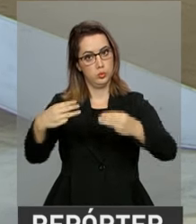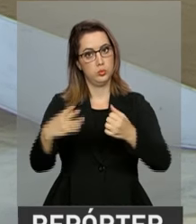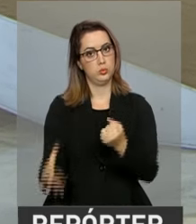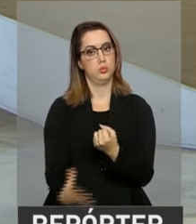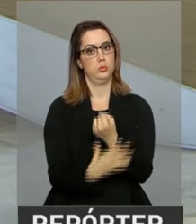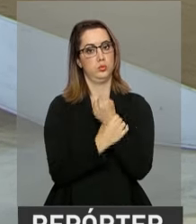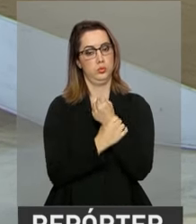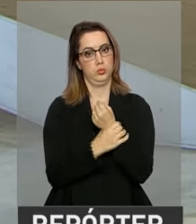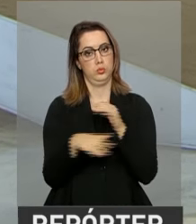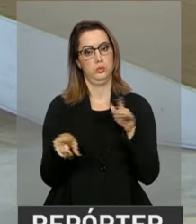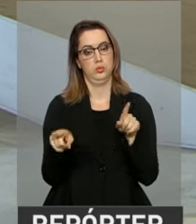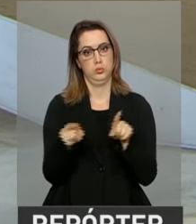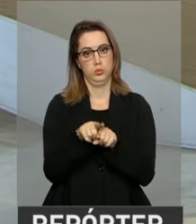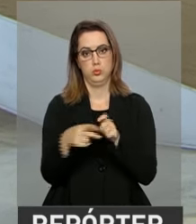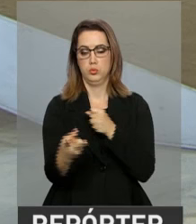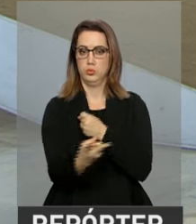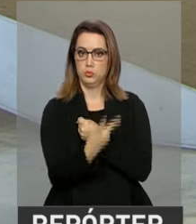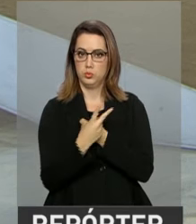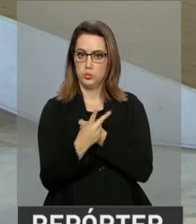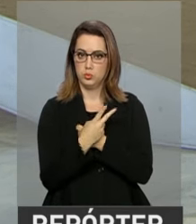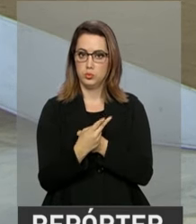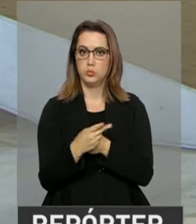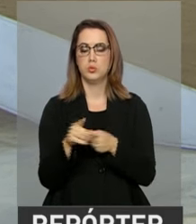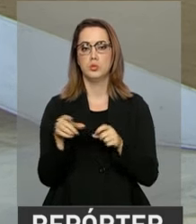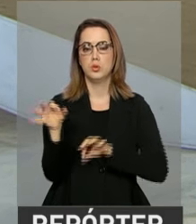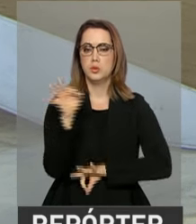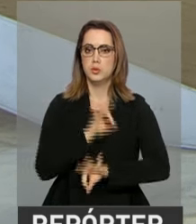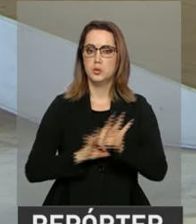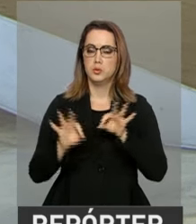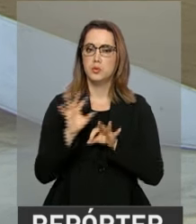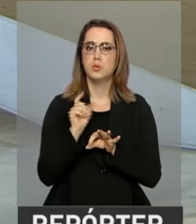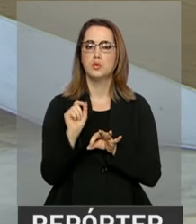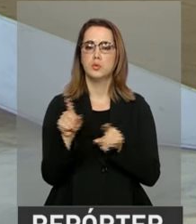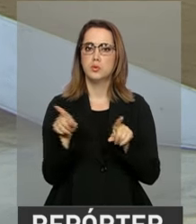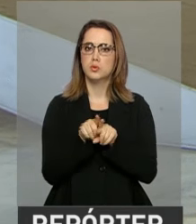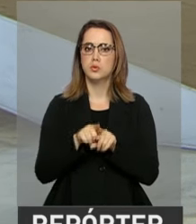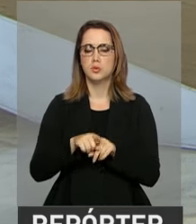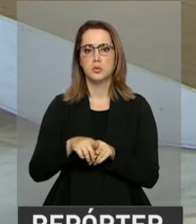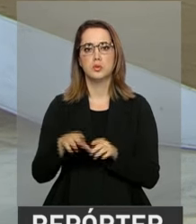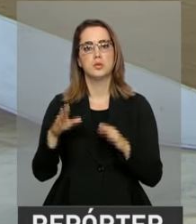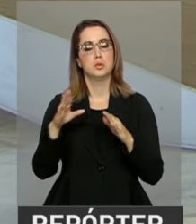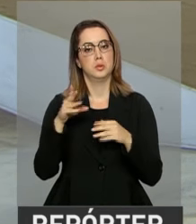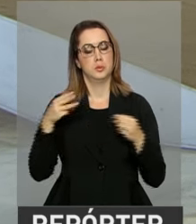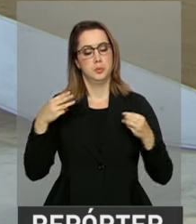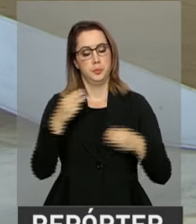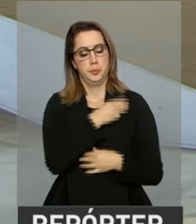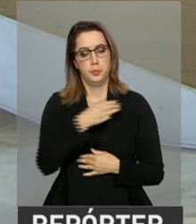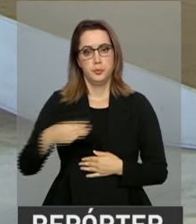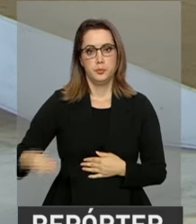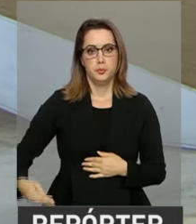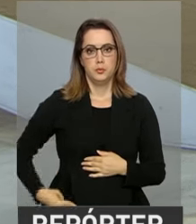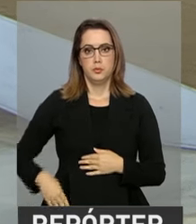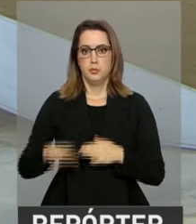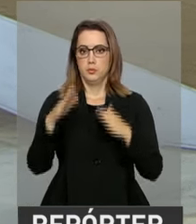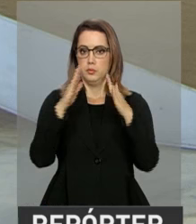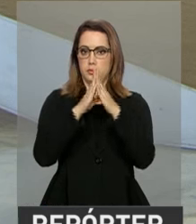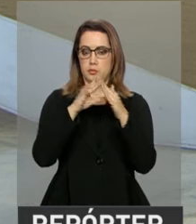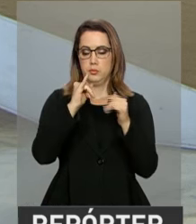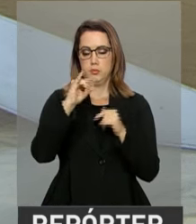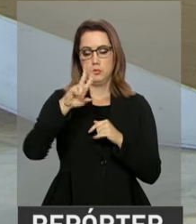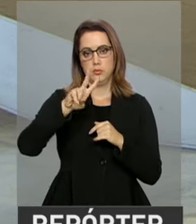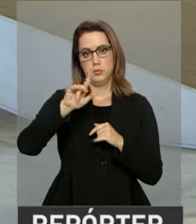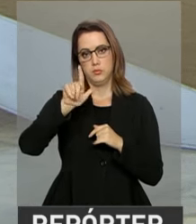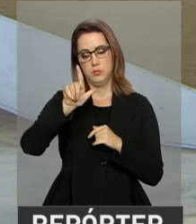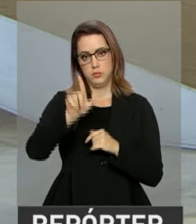gabinete de segurança institucional Sérgio e goyen e do ministro chefe da casa civil Eliseu Padilha como vocês podem ver essa